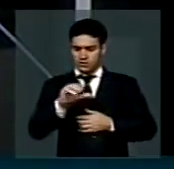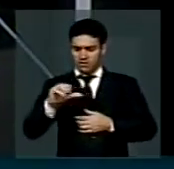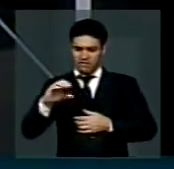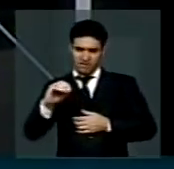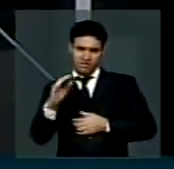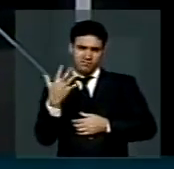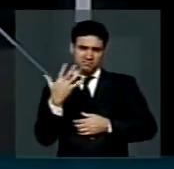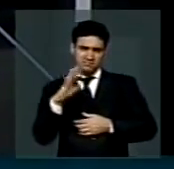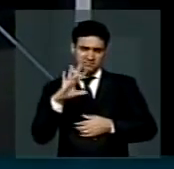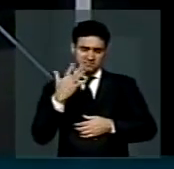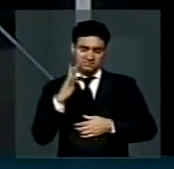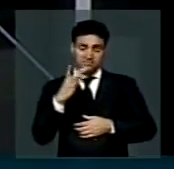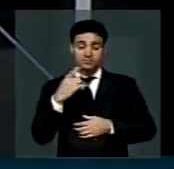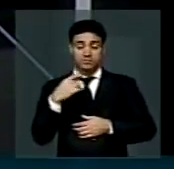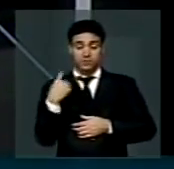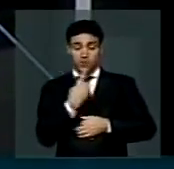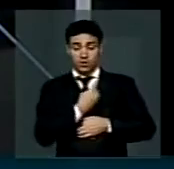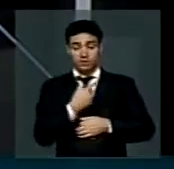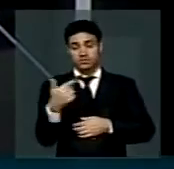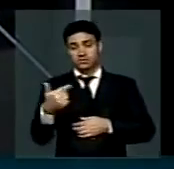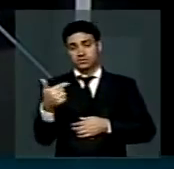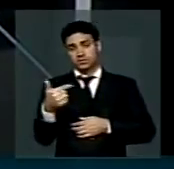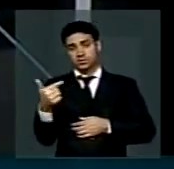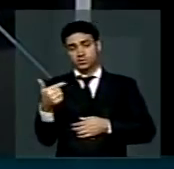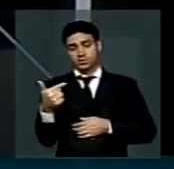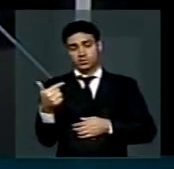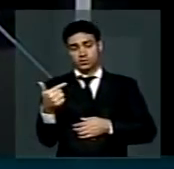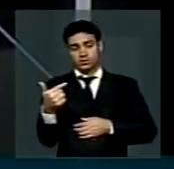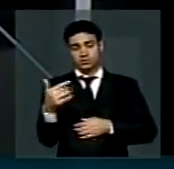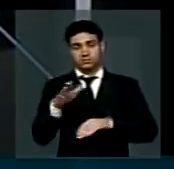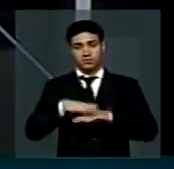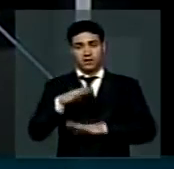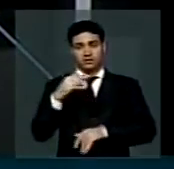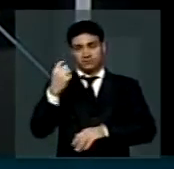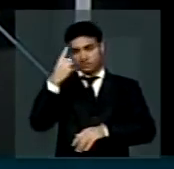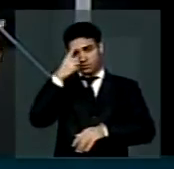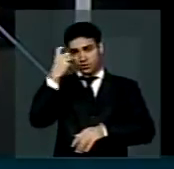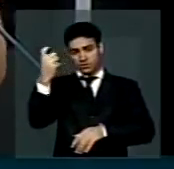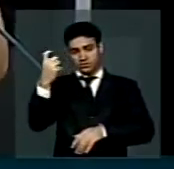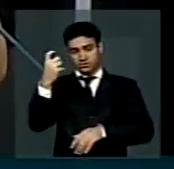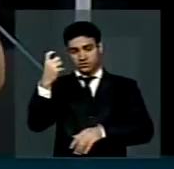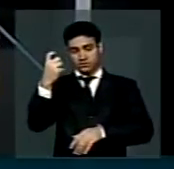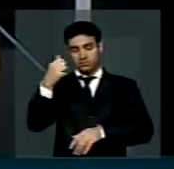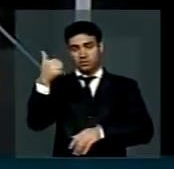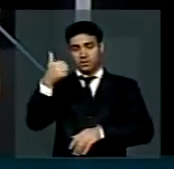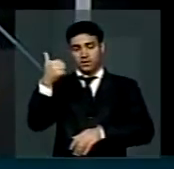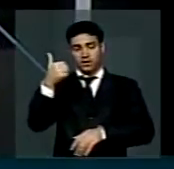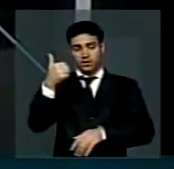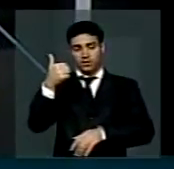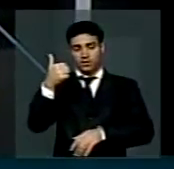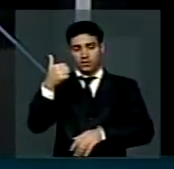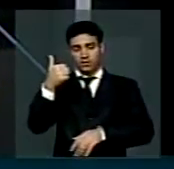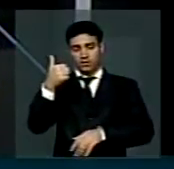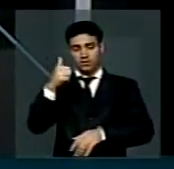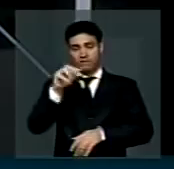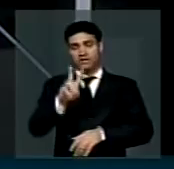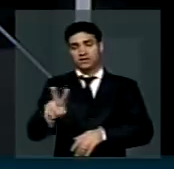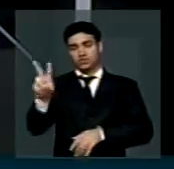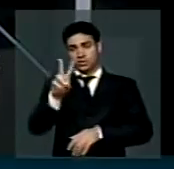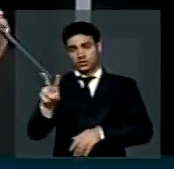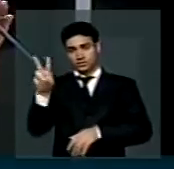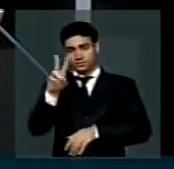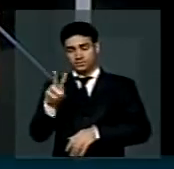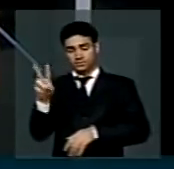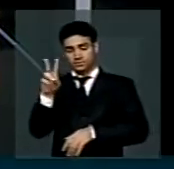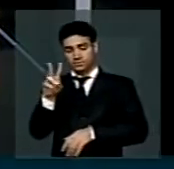1990, ocupamos a segunda colocação nesse ranking, perdendo apenas da Venezuela.